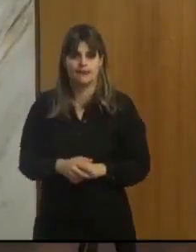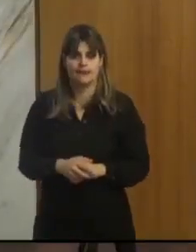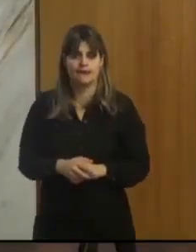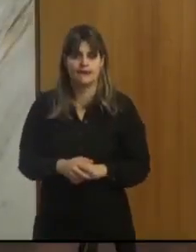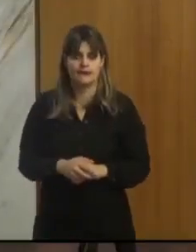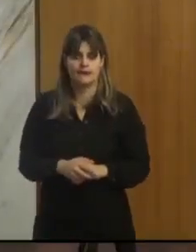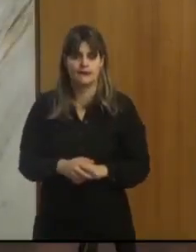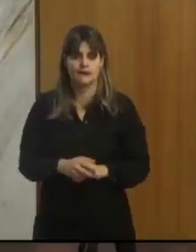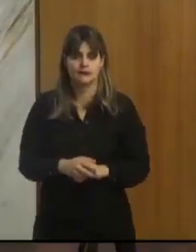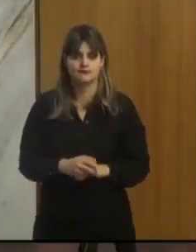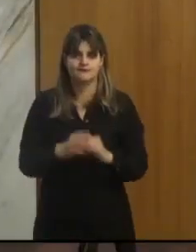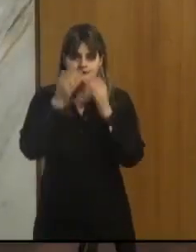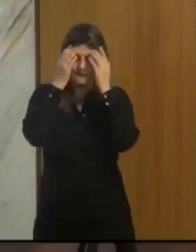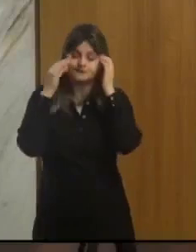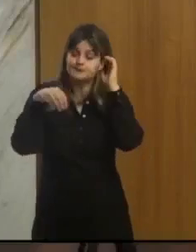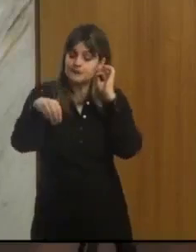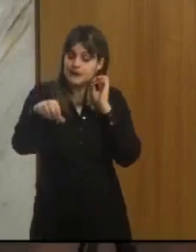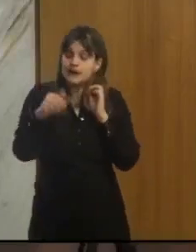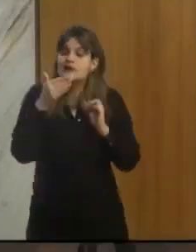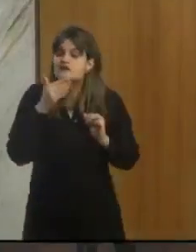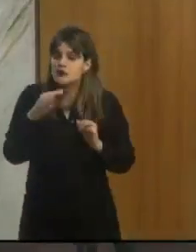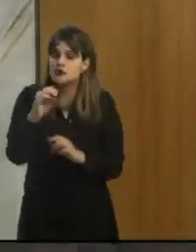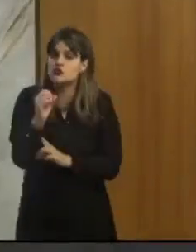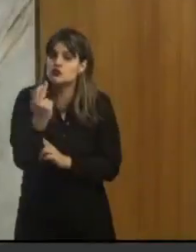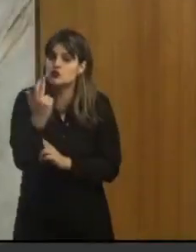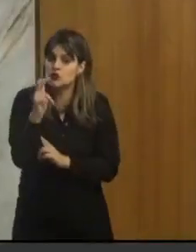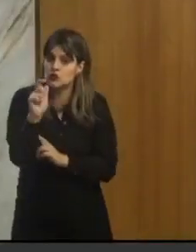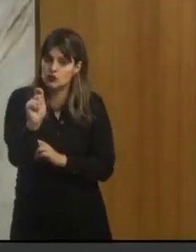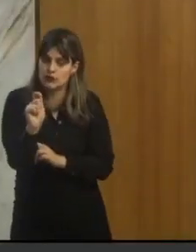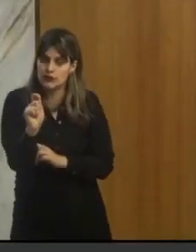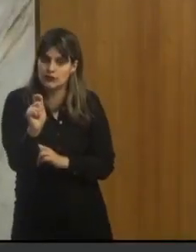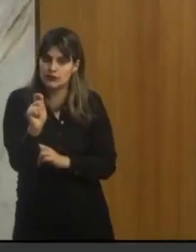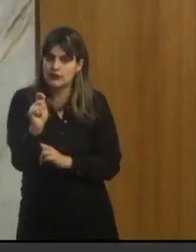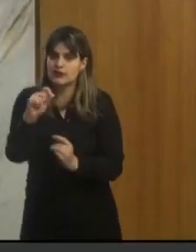outro, nem Soro, nem Vila de Soro, numa janela, entre